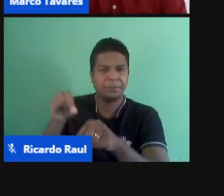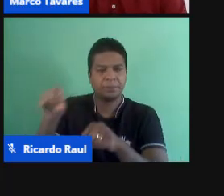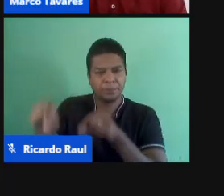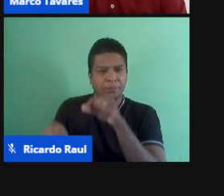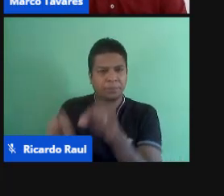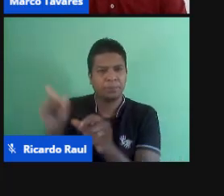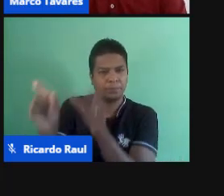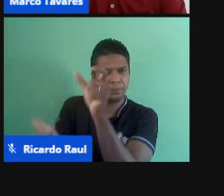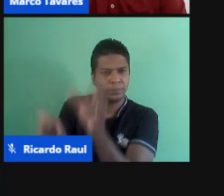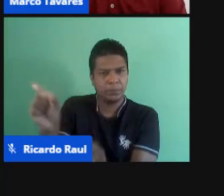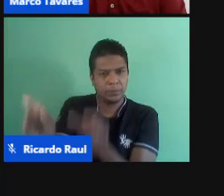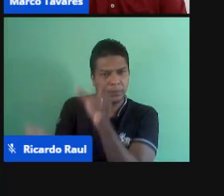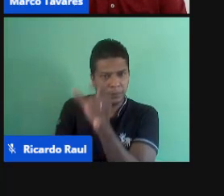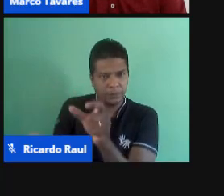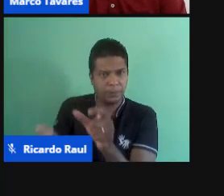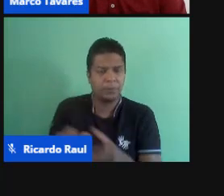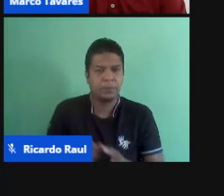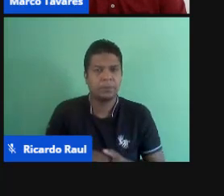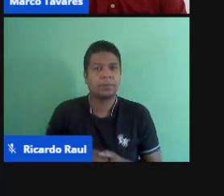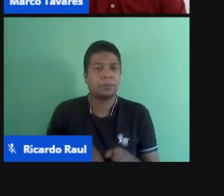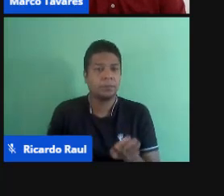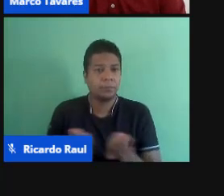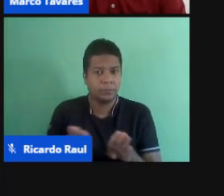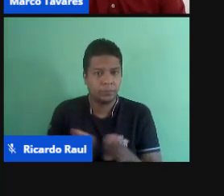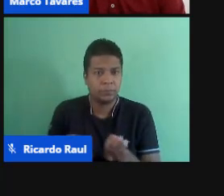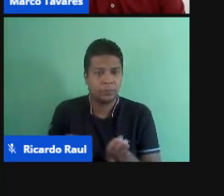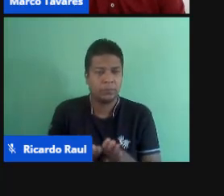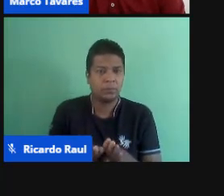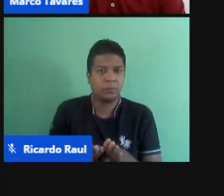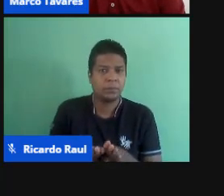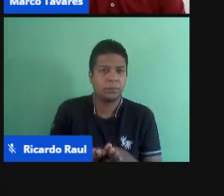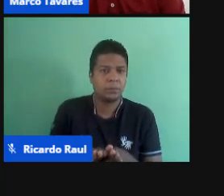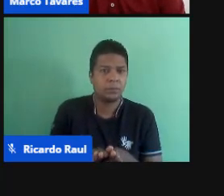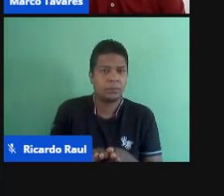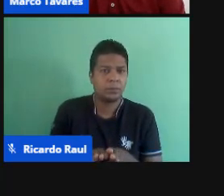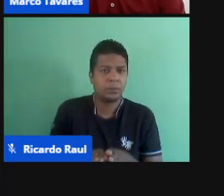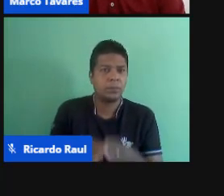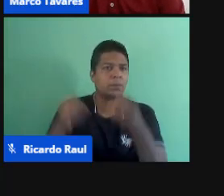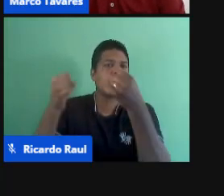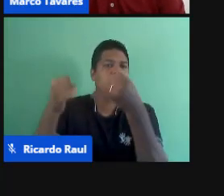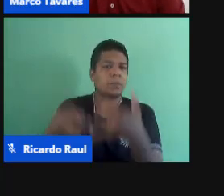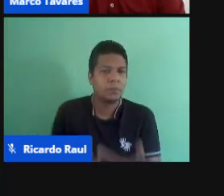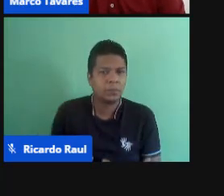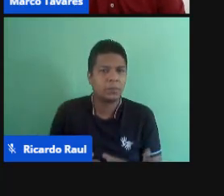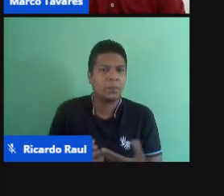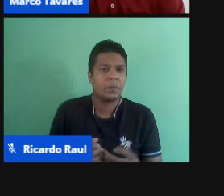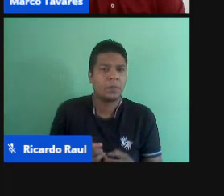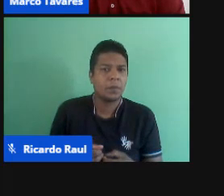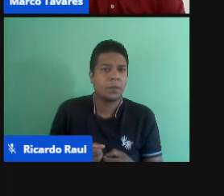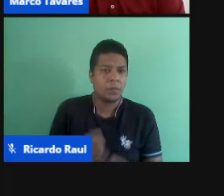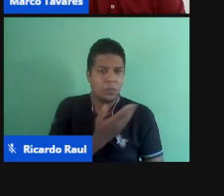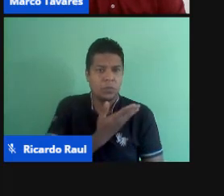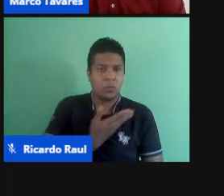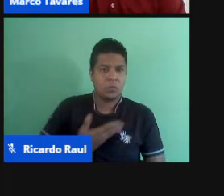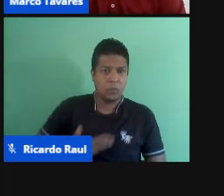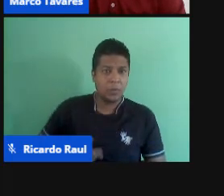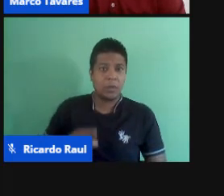todas, é, também dizia que o governo proporcionava às escolas que tivessem